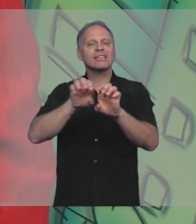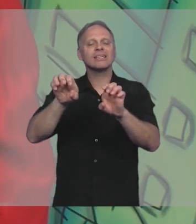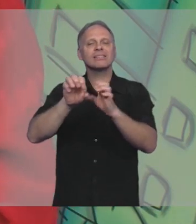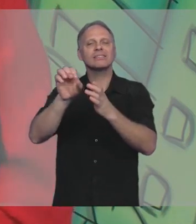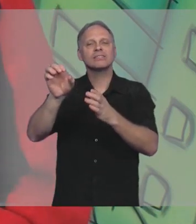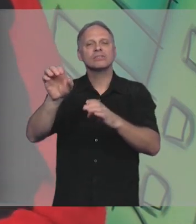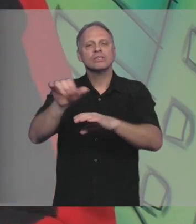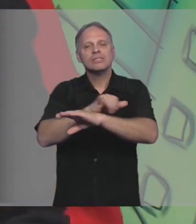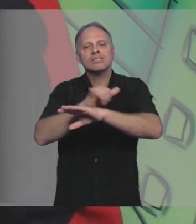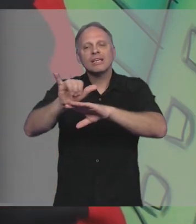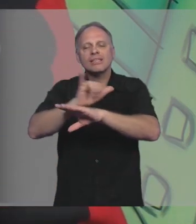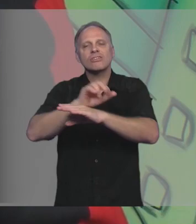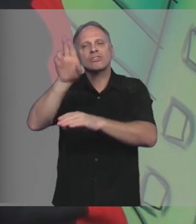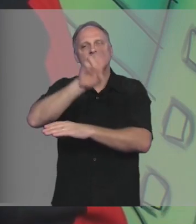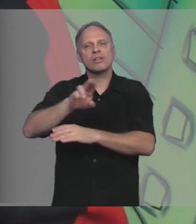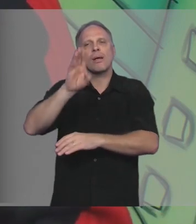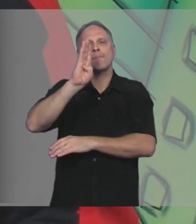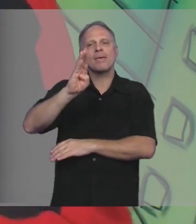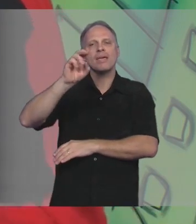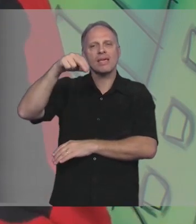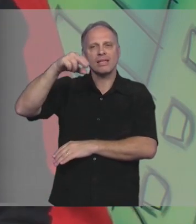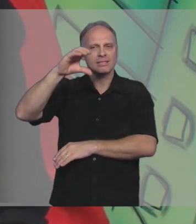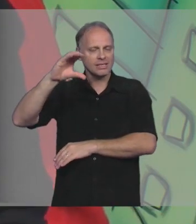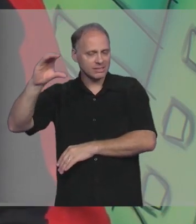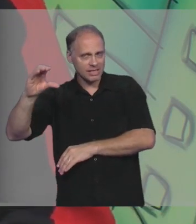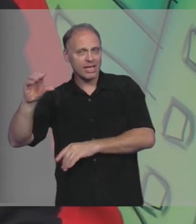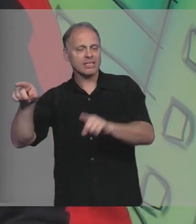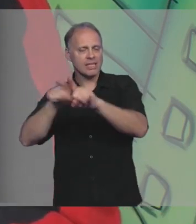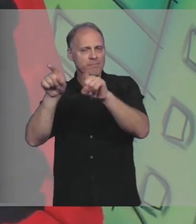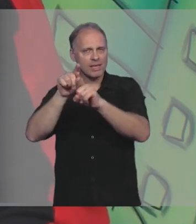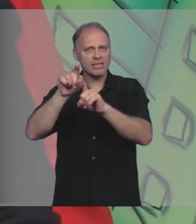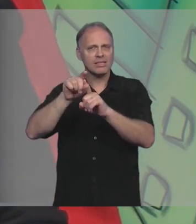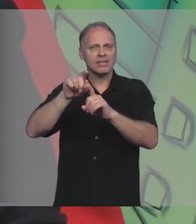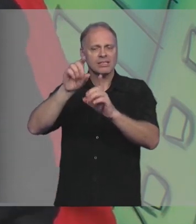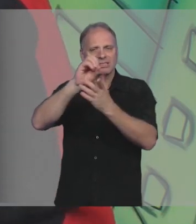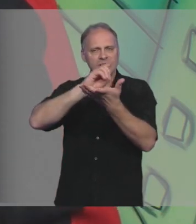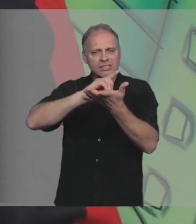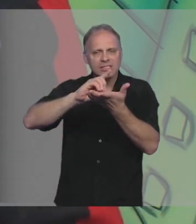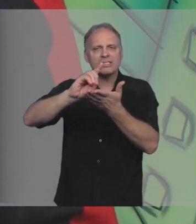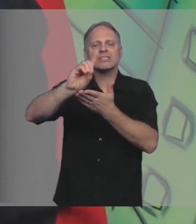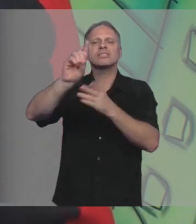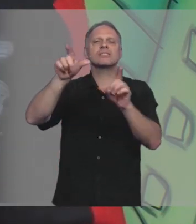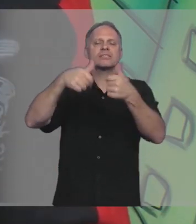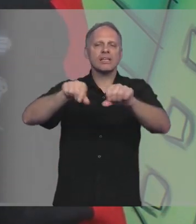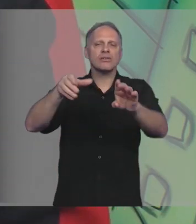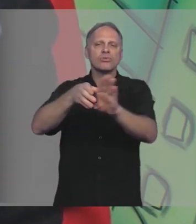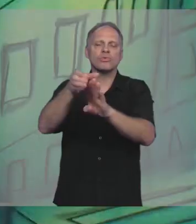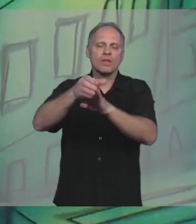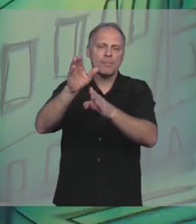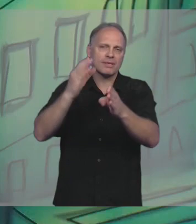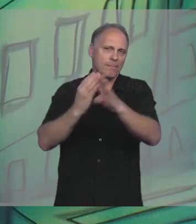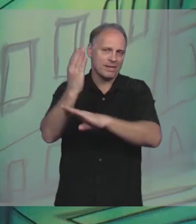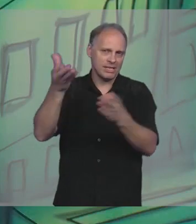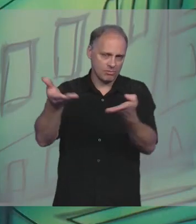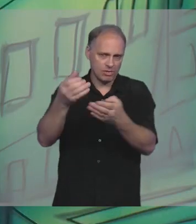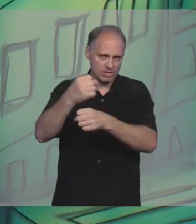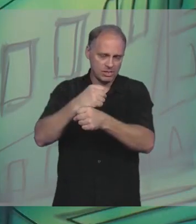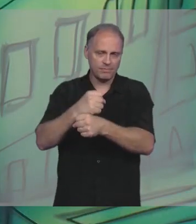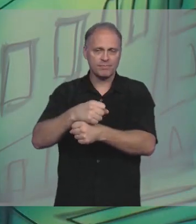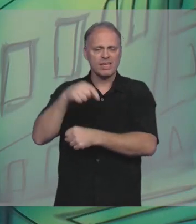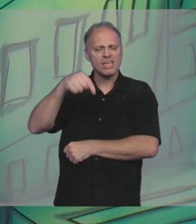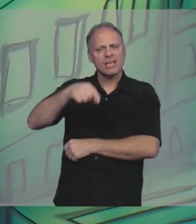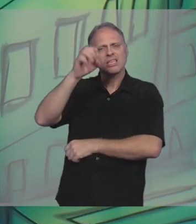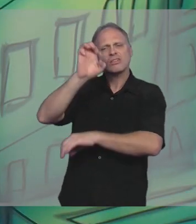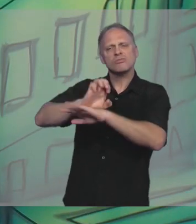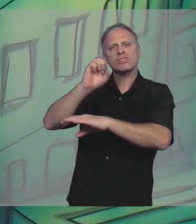a BNCC e as diretrizes que estão no Conselho para serem aprovadas esse ano. Professor, e aqui no Estado, como é que